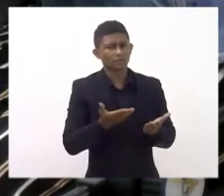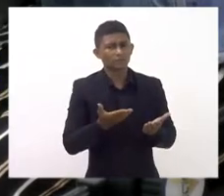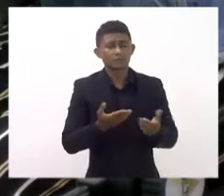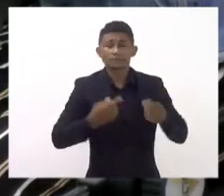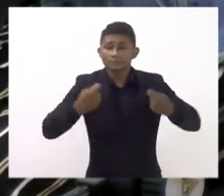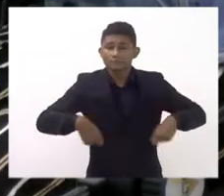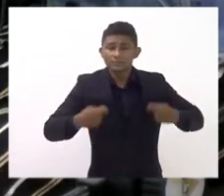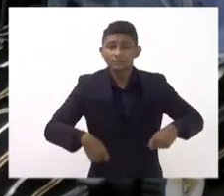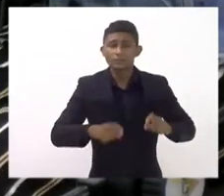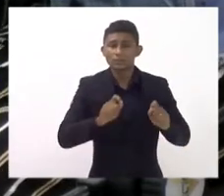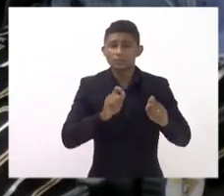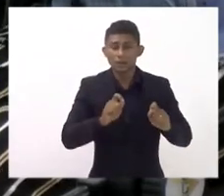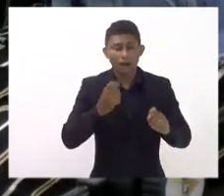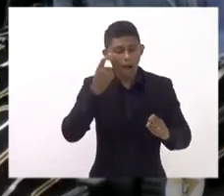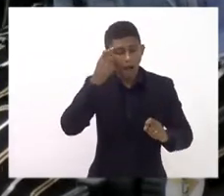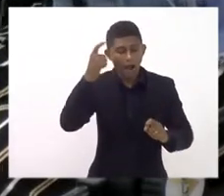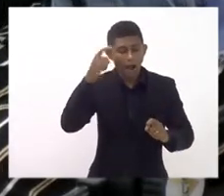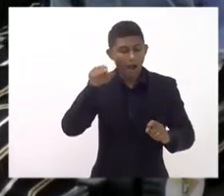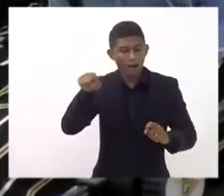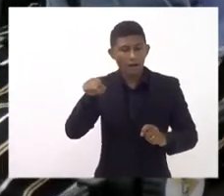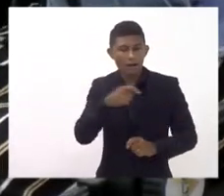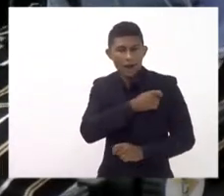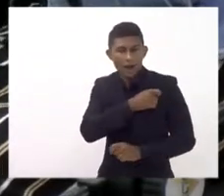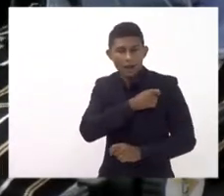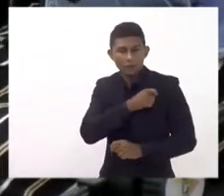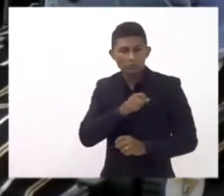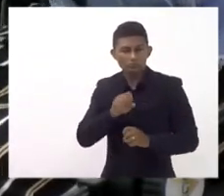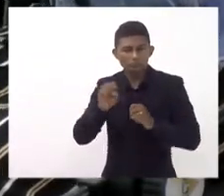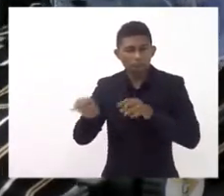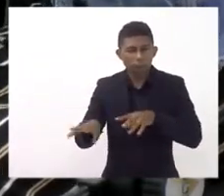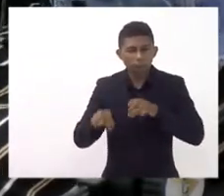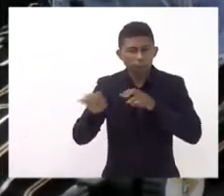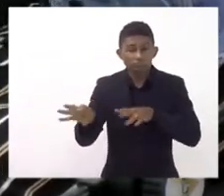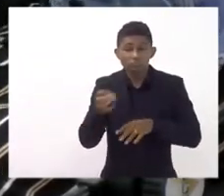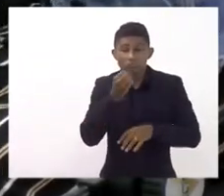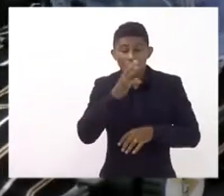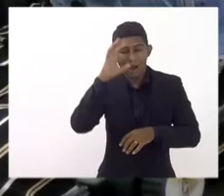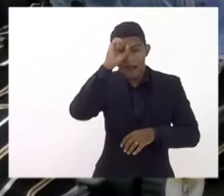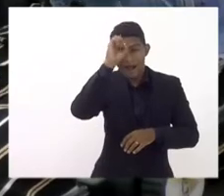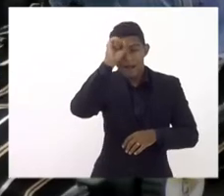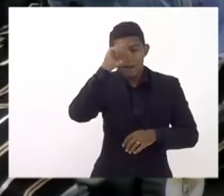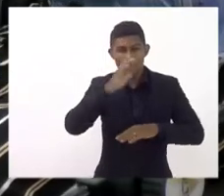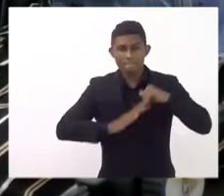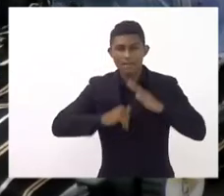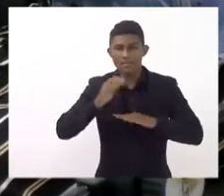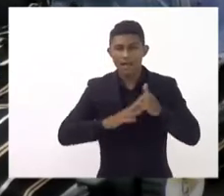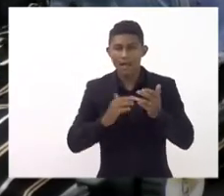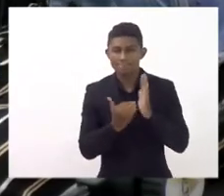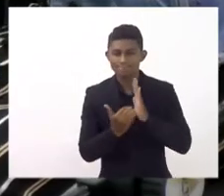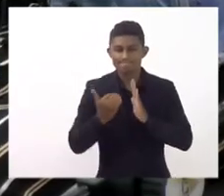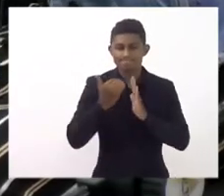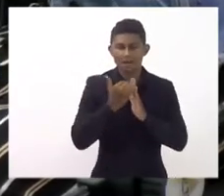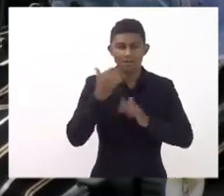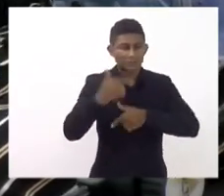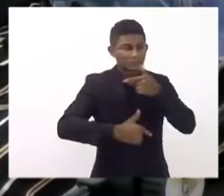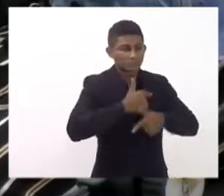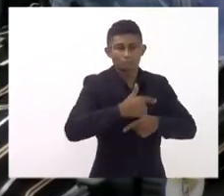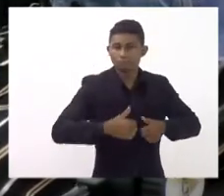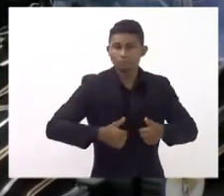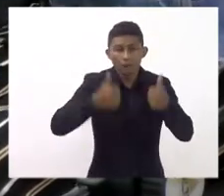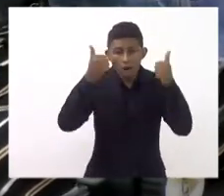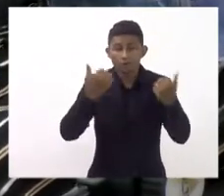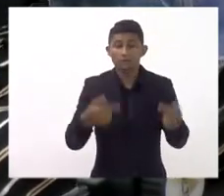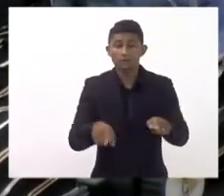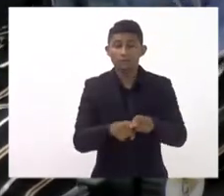a mão de obra e os serviços ofertados. É a chance de aumentar o empreendedorismo, sim, de melhorar nossa